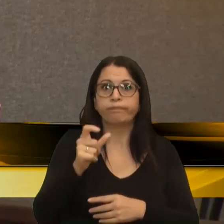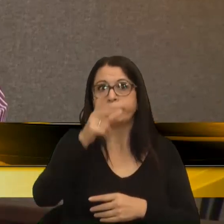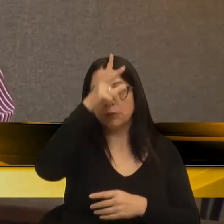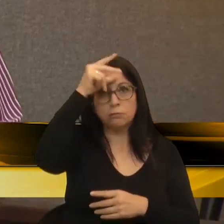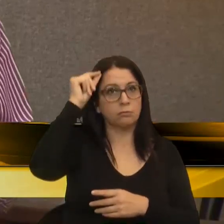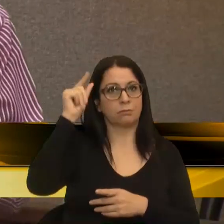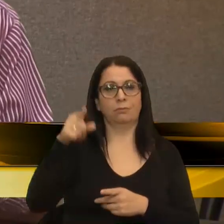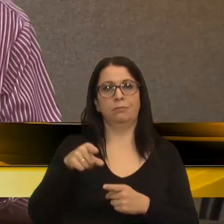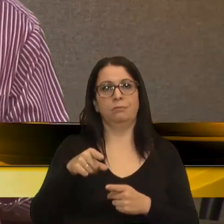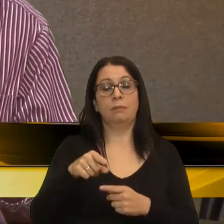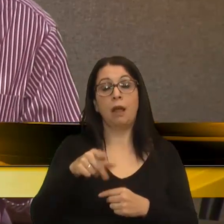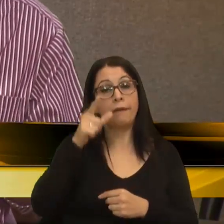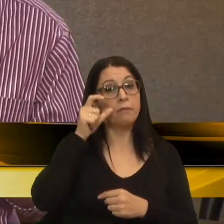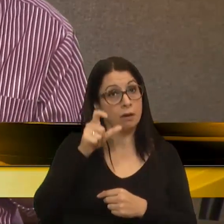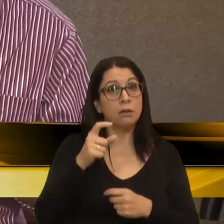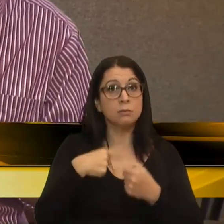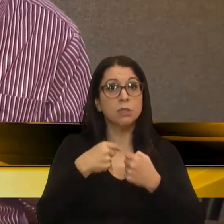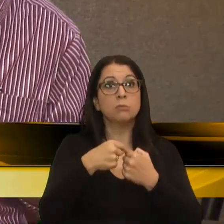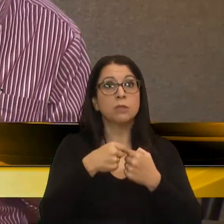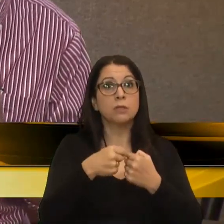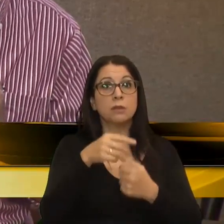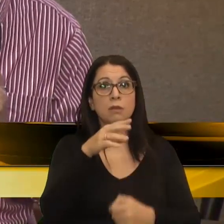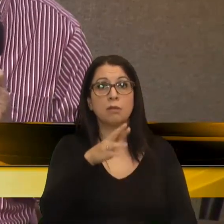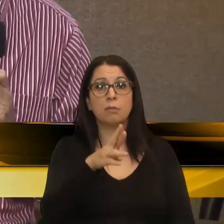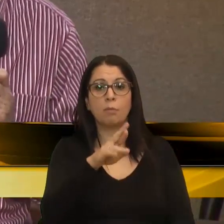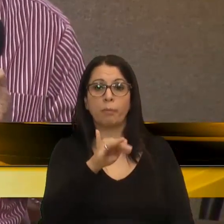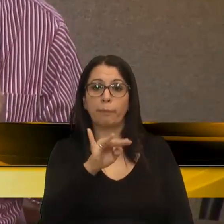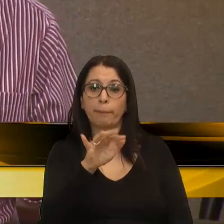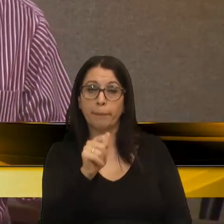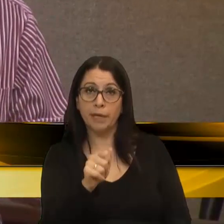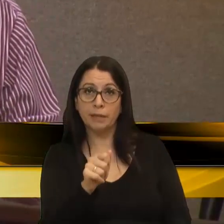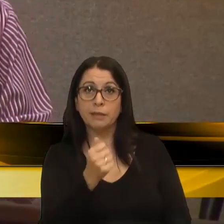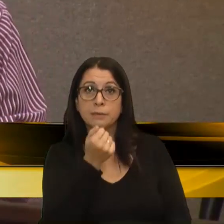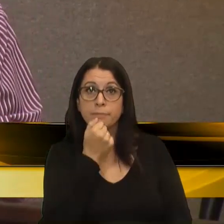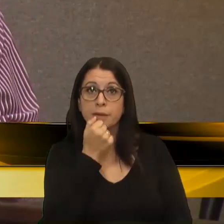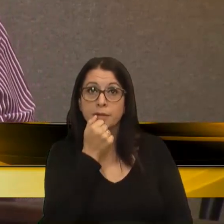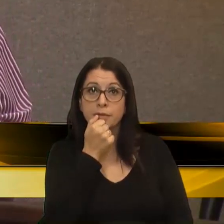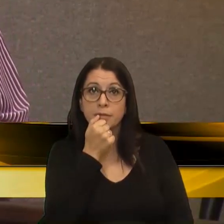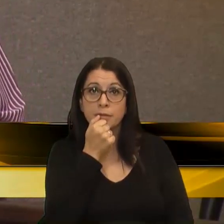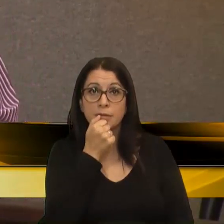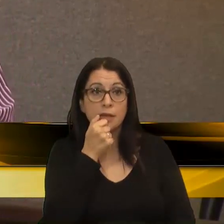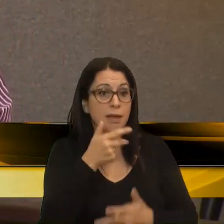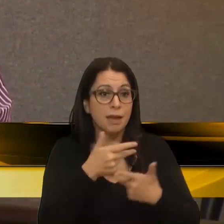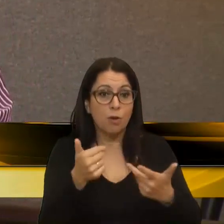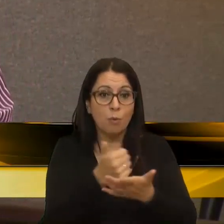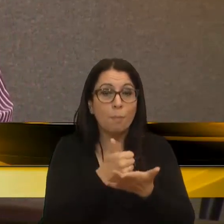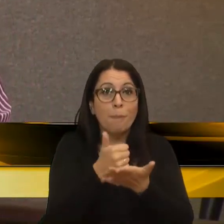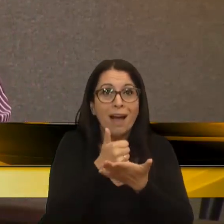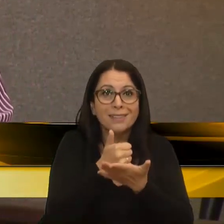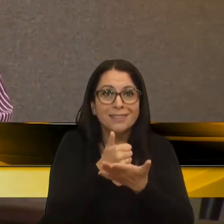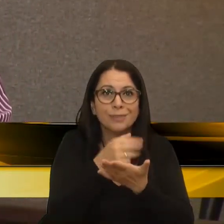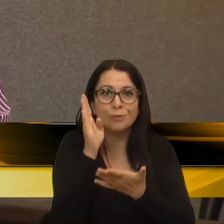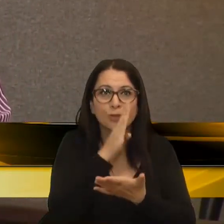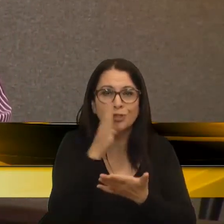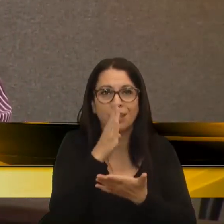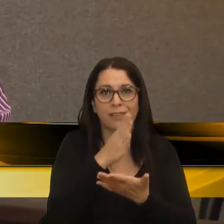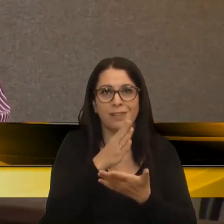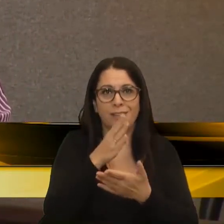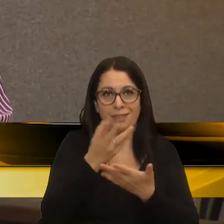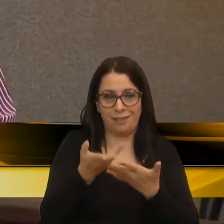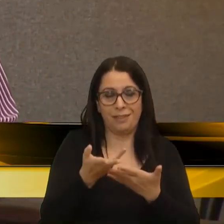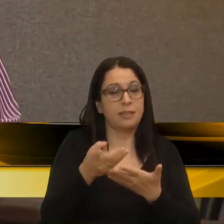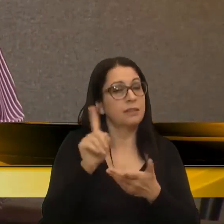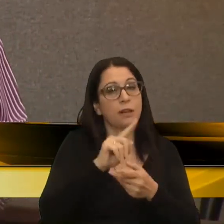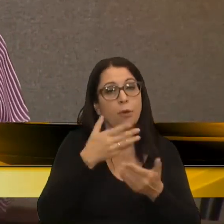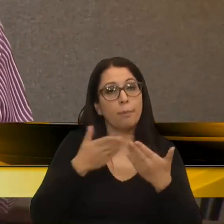é interesse do município. A brita, para quem já passou pela Secretaria de Obras, é matéria-prima básica, urgente. E a área ela